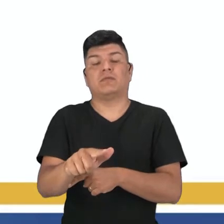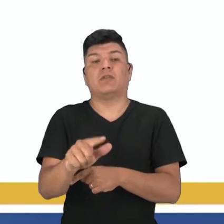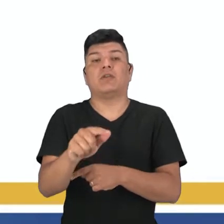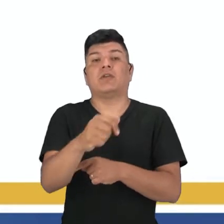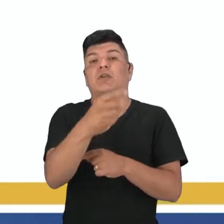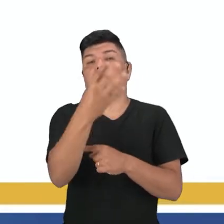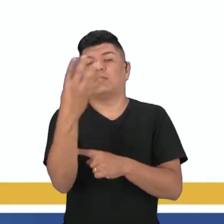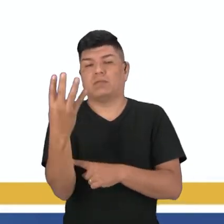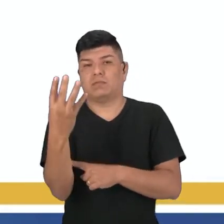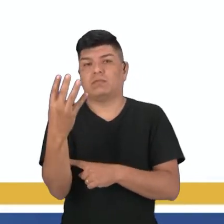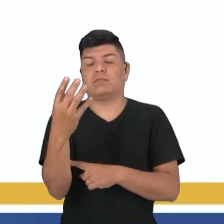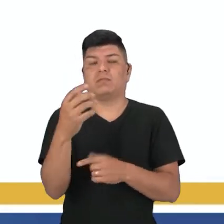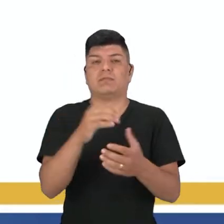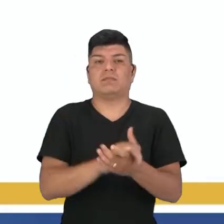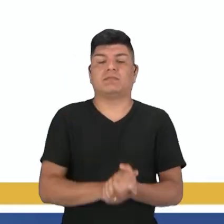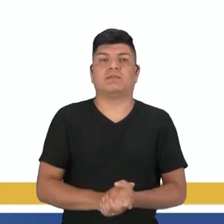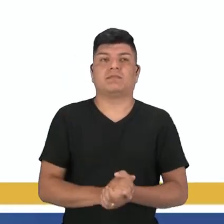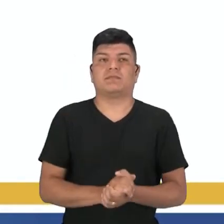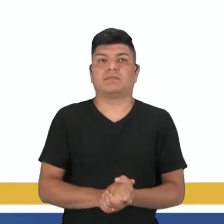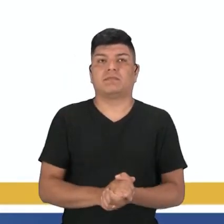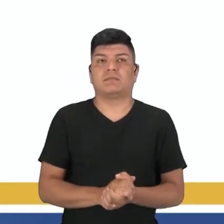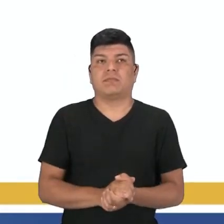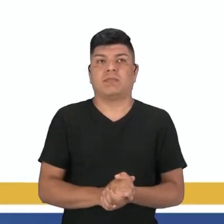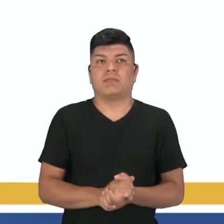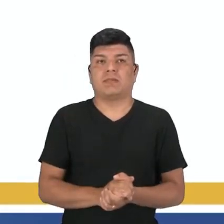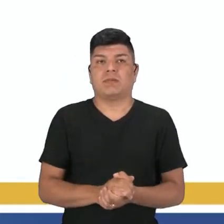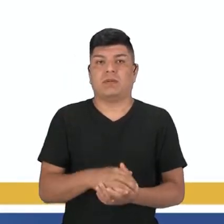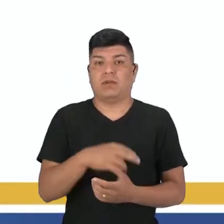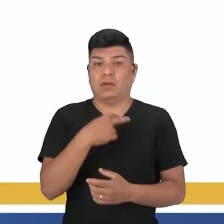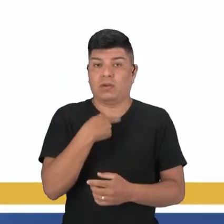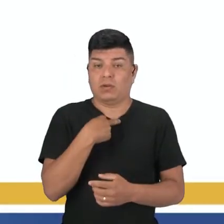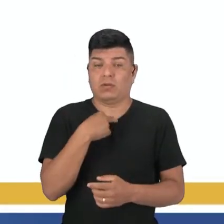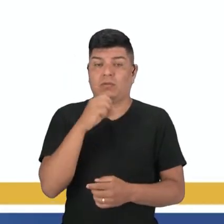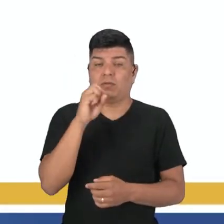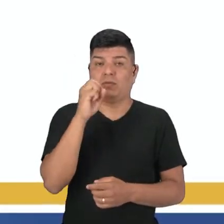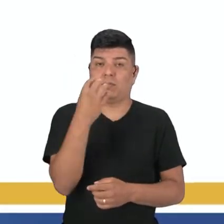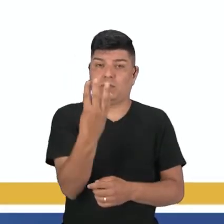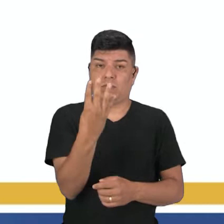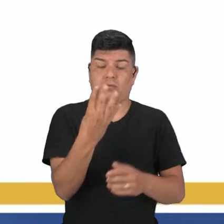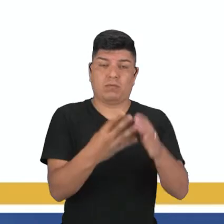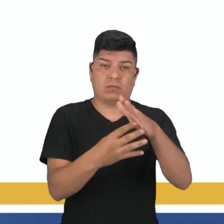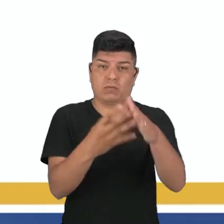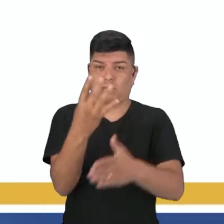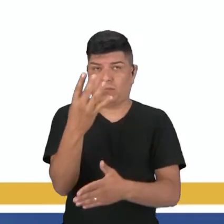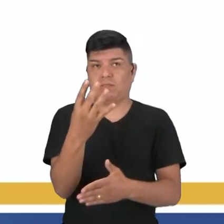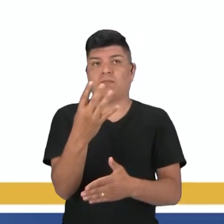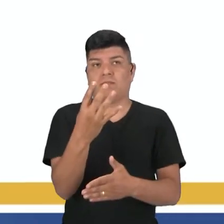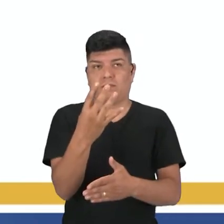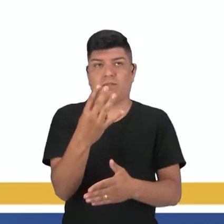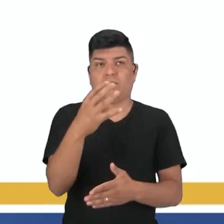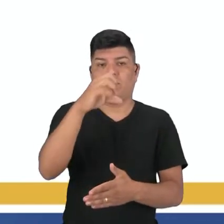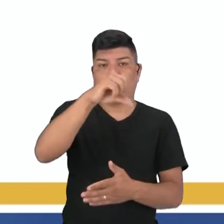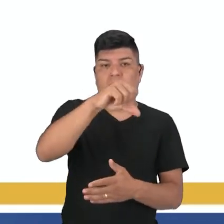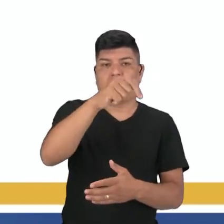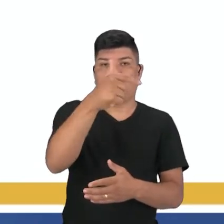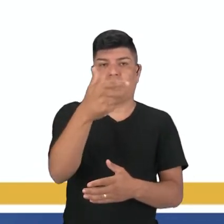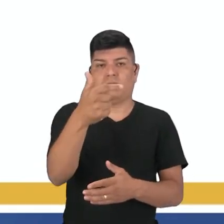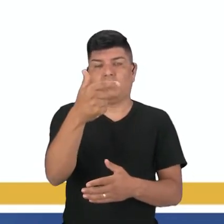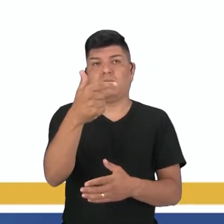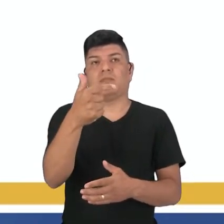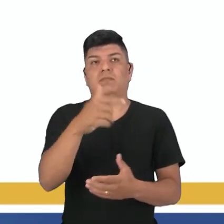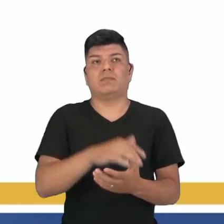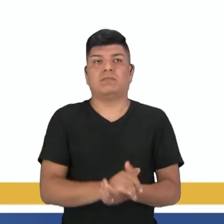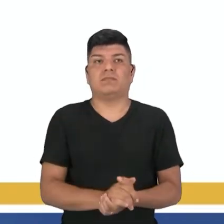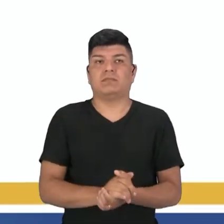cabe dentro do 92? Bom, ele coube 4 vezes e deu exatamente 92.